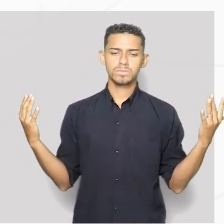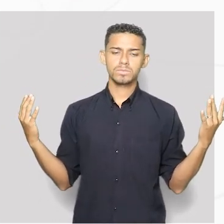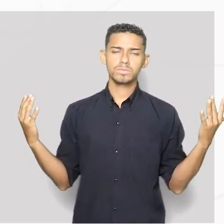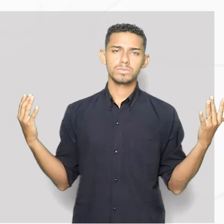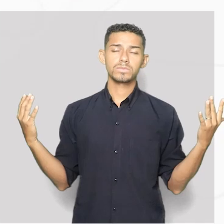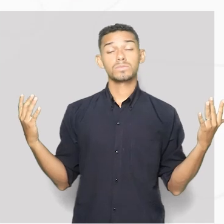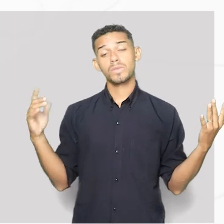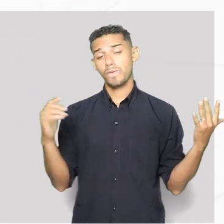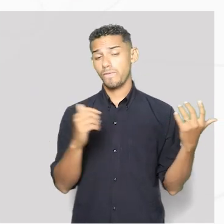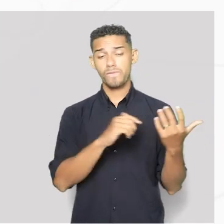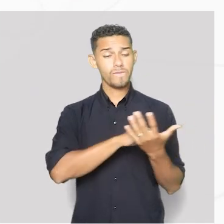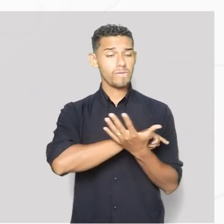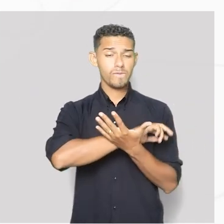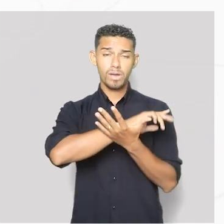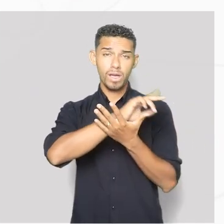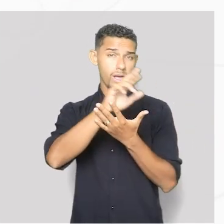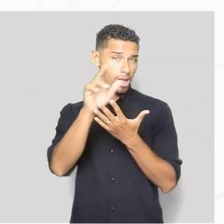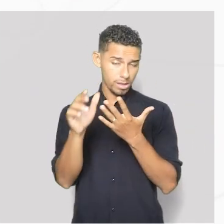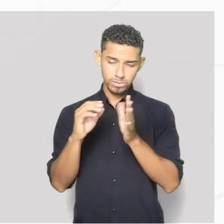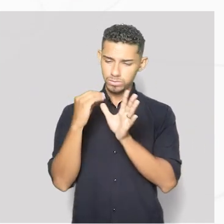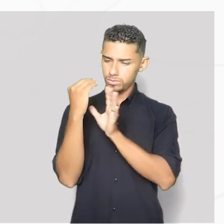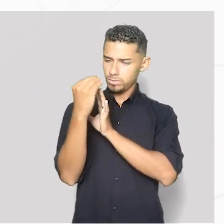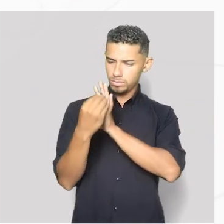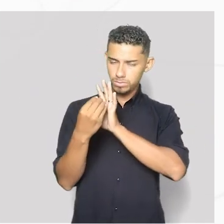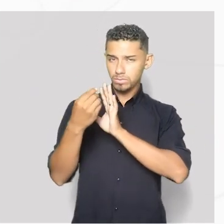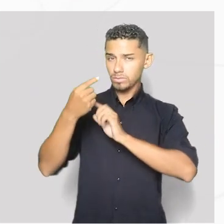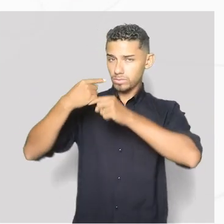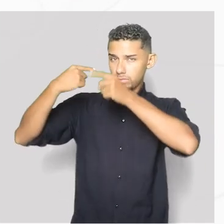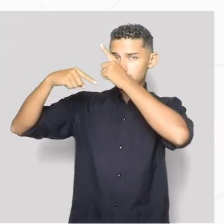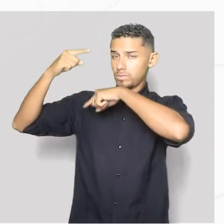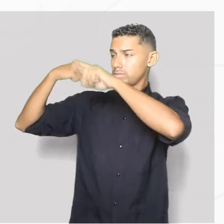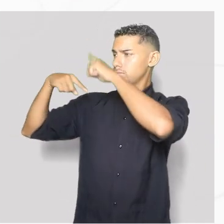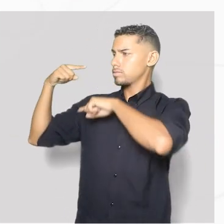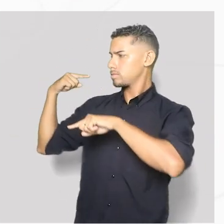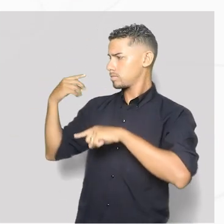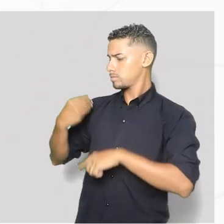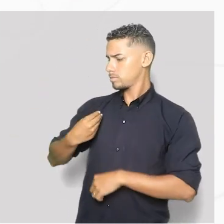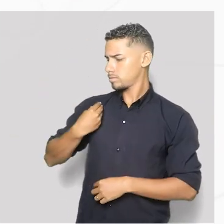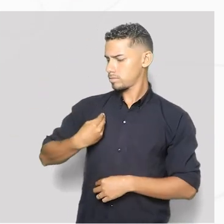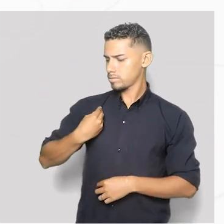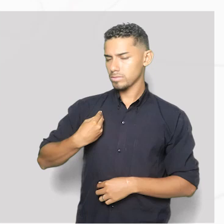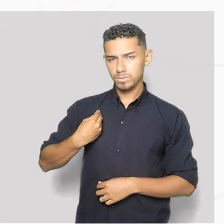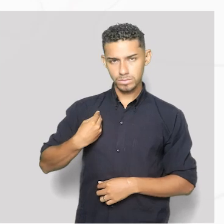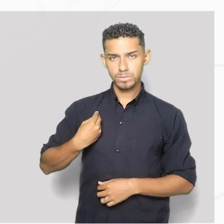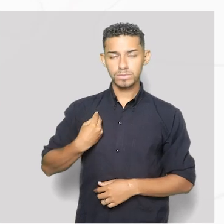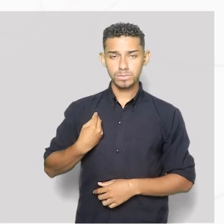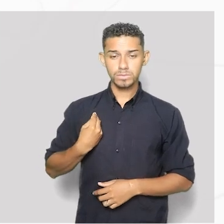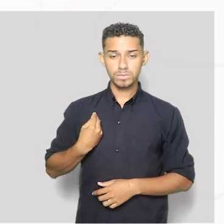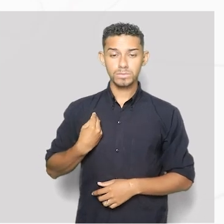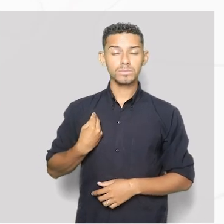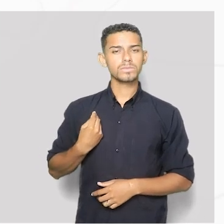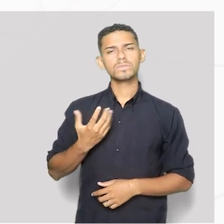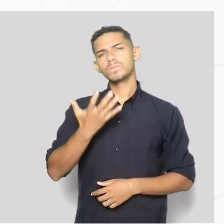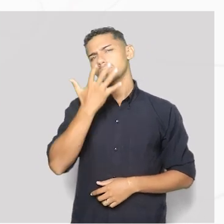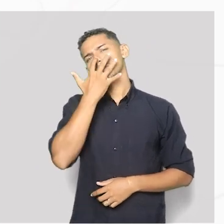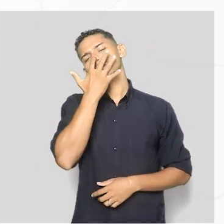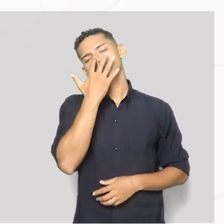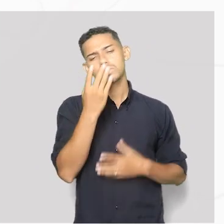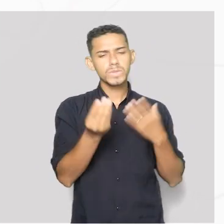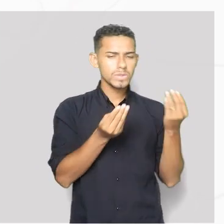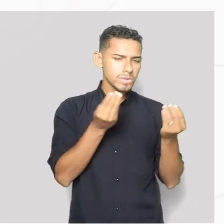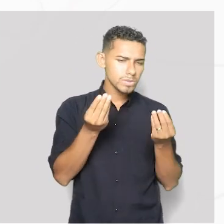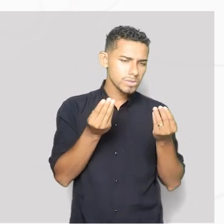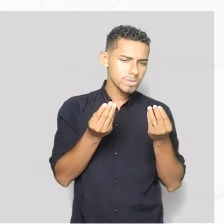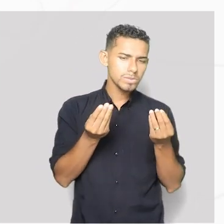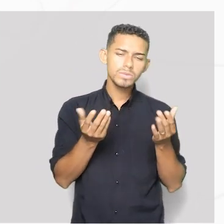outros organismos, tá certo? Não somente animais, a gente tem alguns outros organismos. Você observa ali como é que se deu a